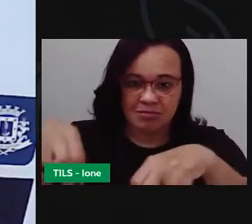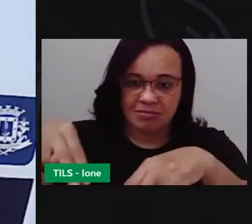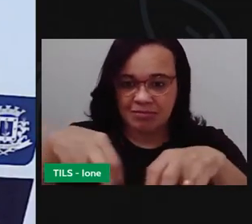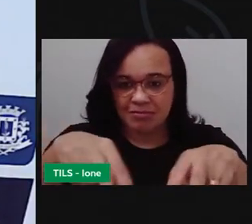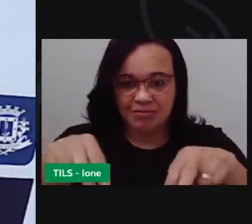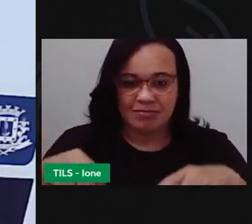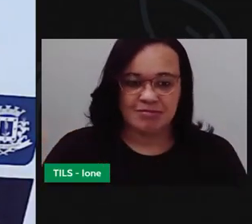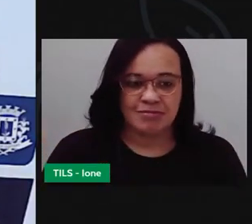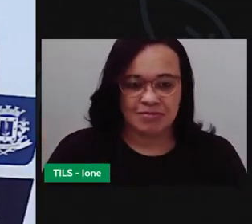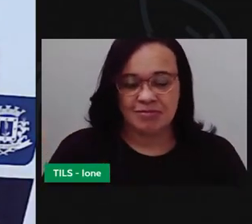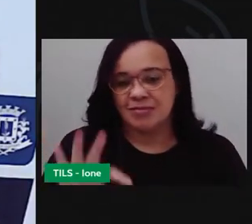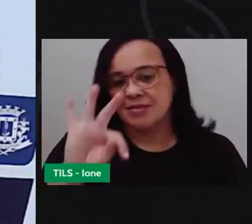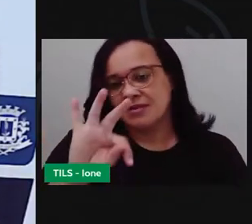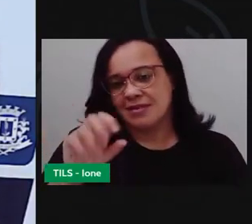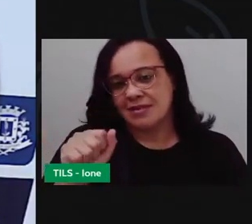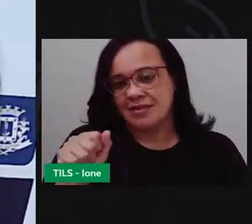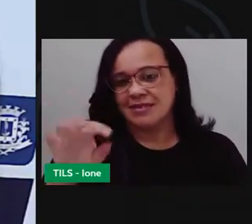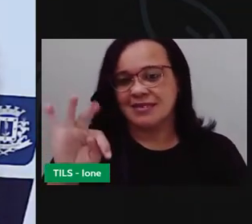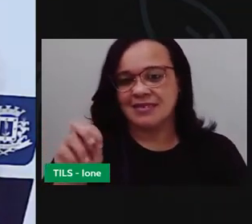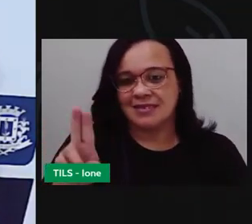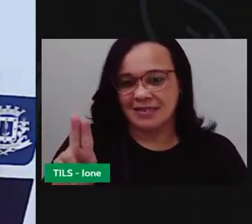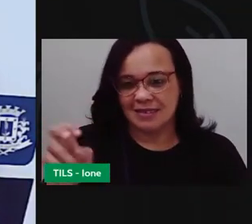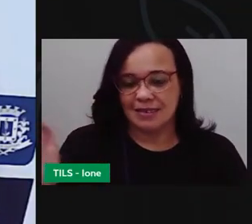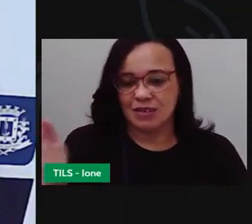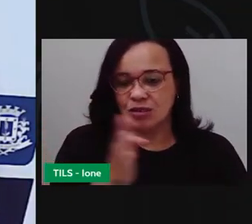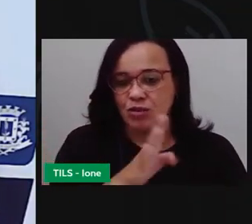Olha o tatu-bola aqui.